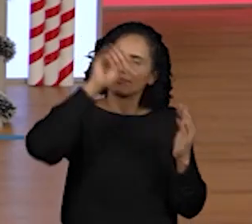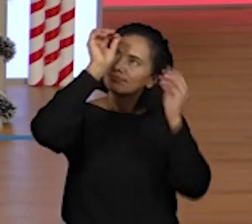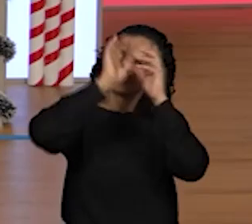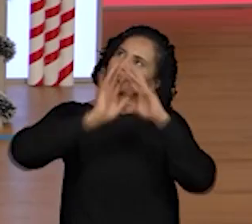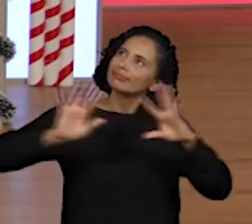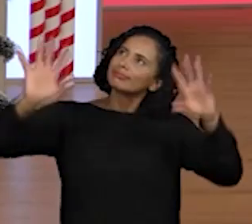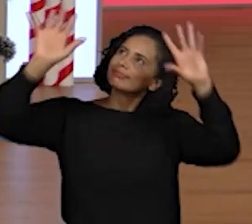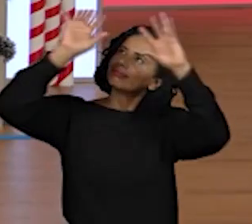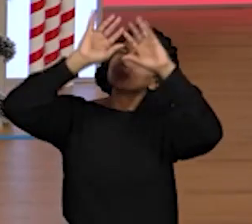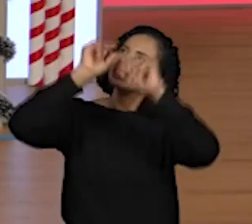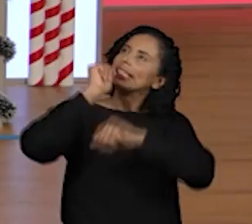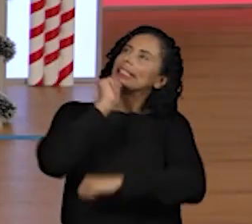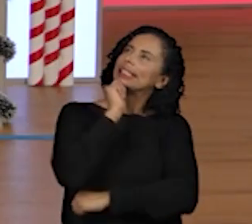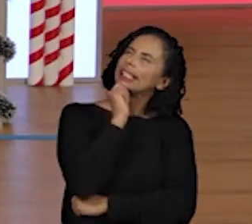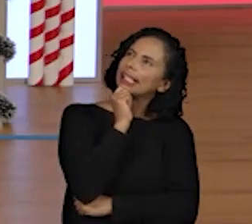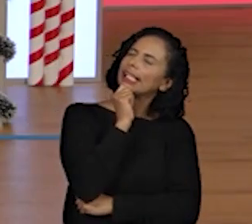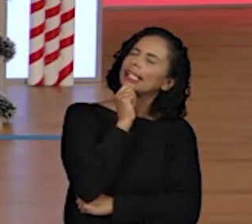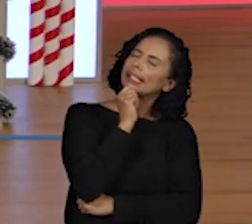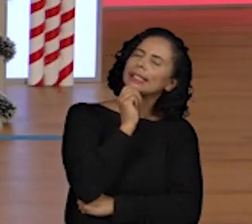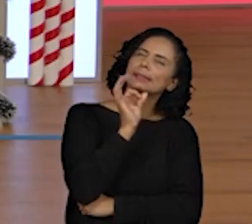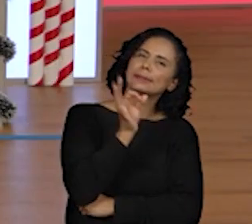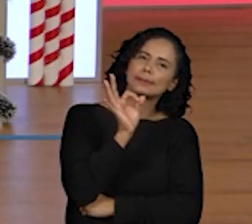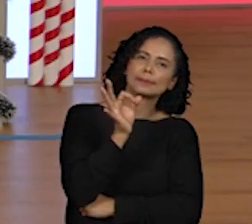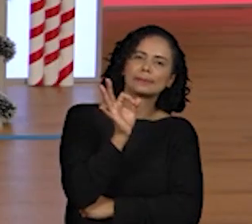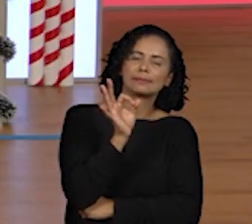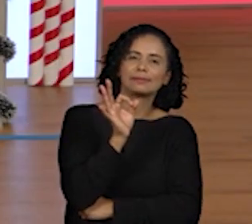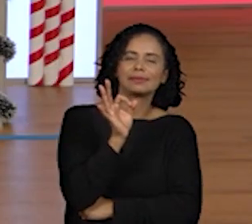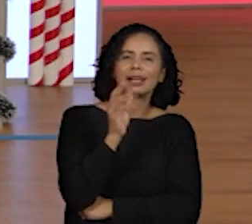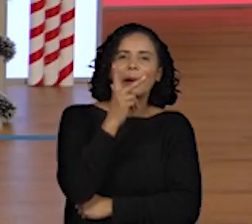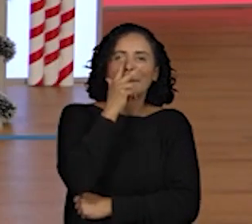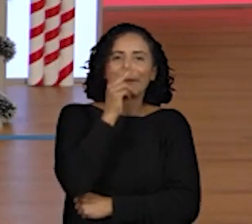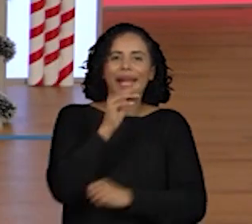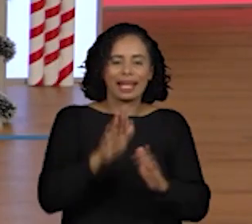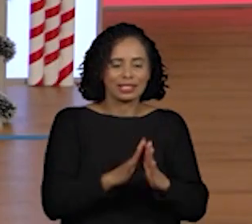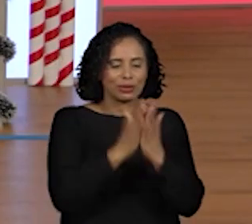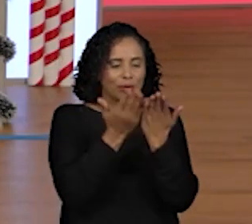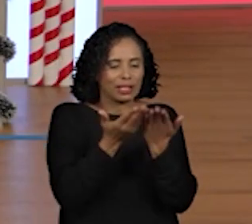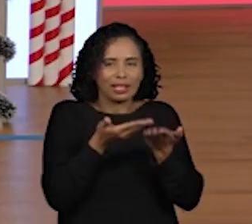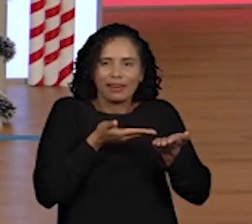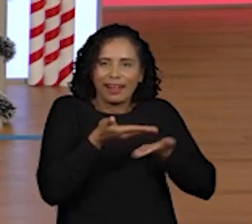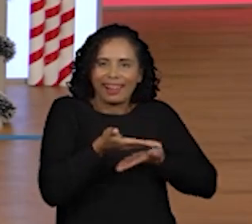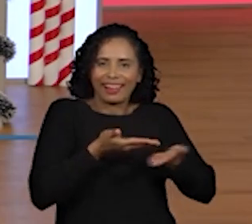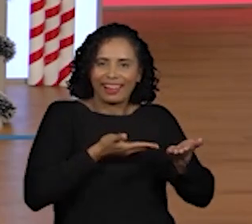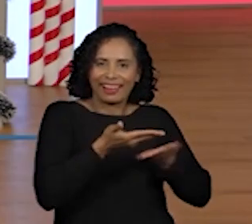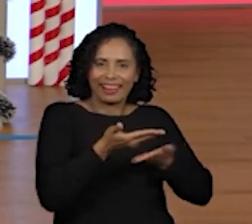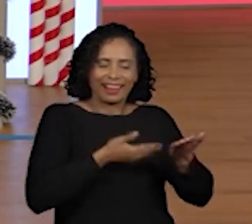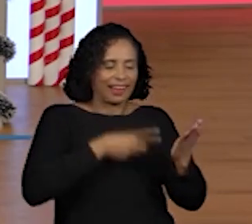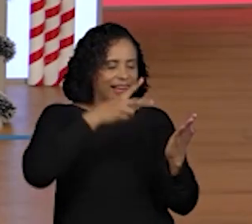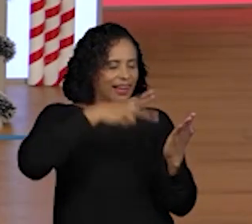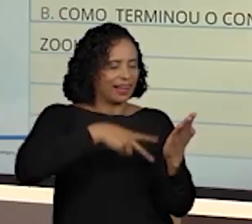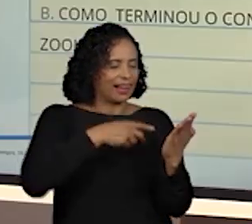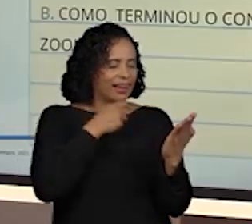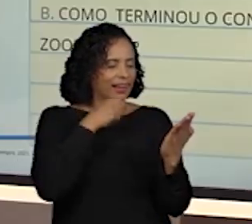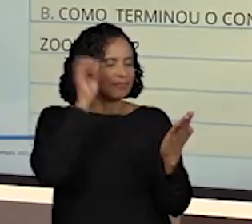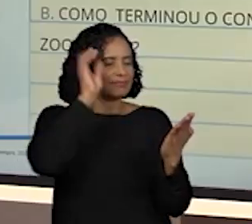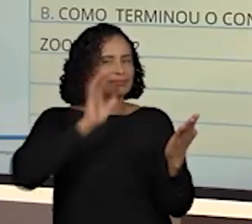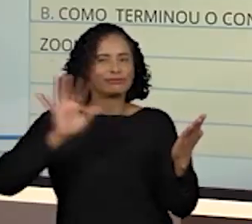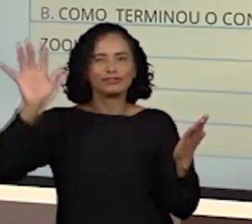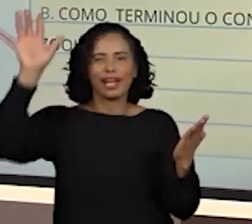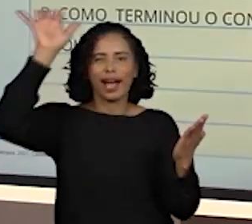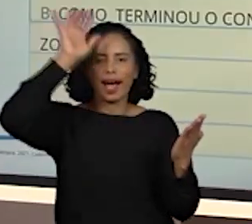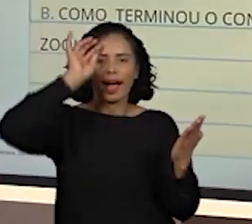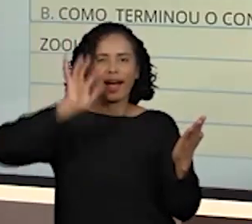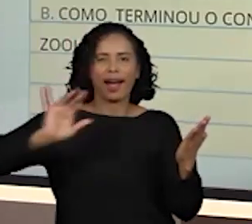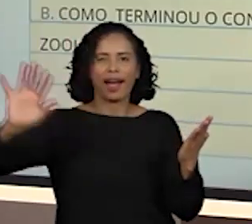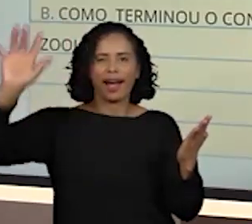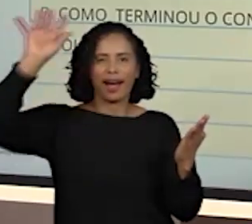imaginar, né? Interagir de certa maneira, interagir com sentimentos, com expectativa. O leitor fica lá. E então, e agora?